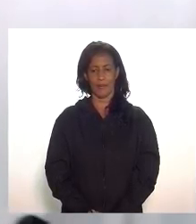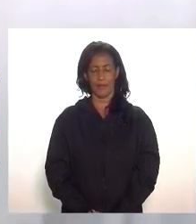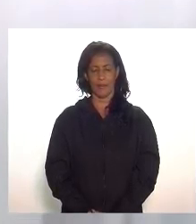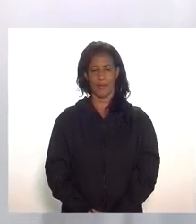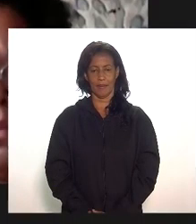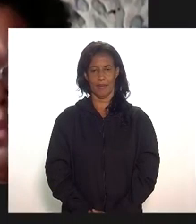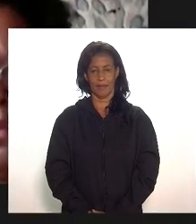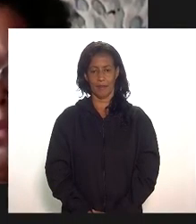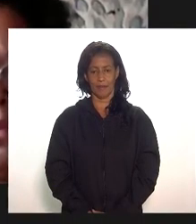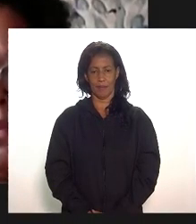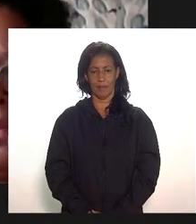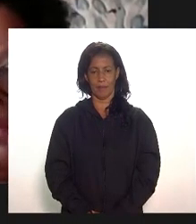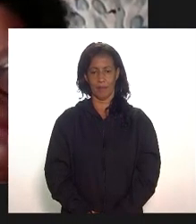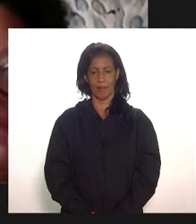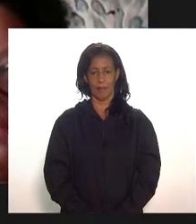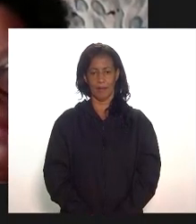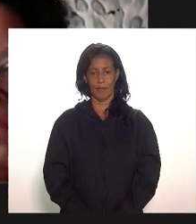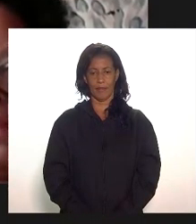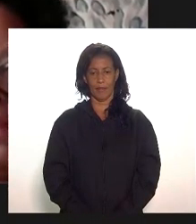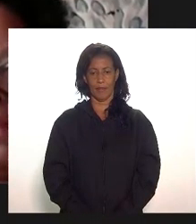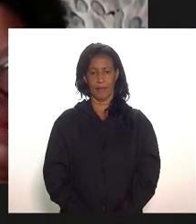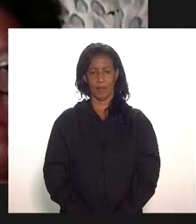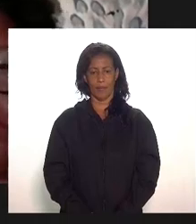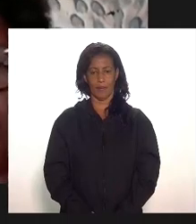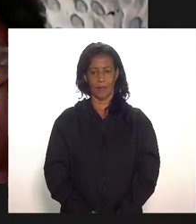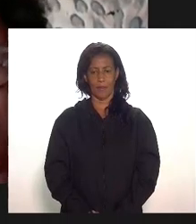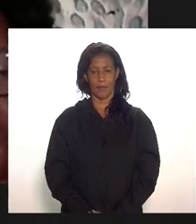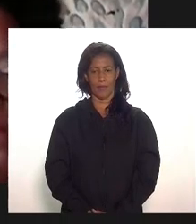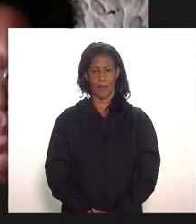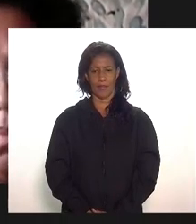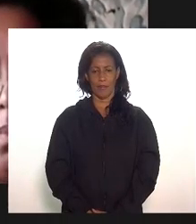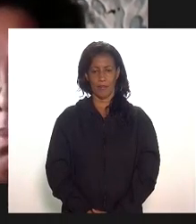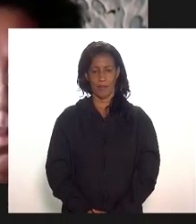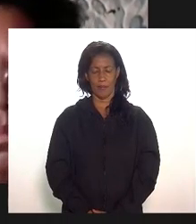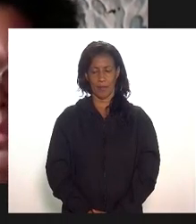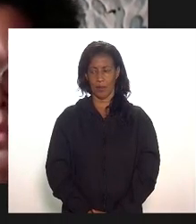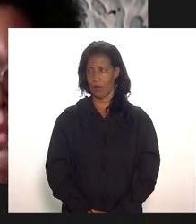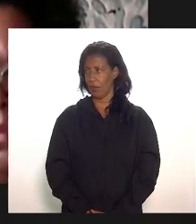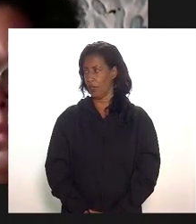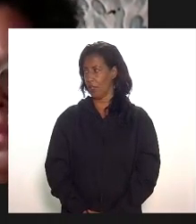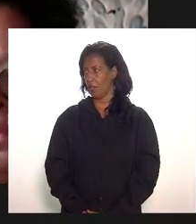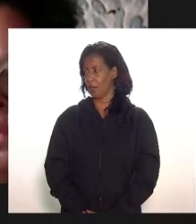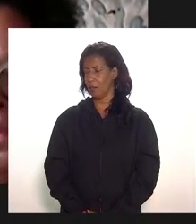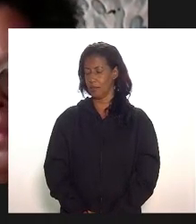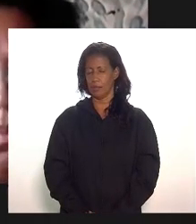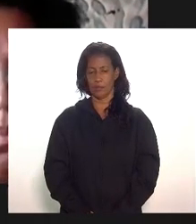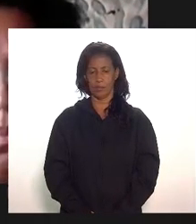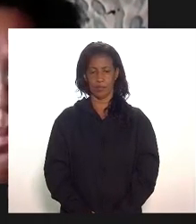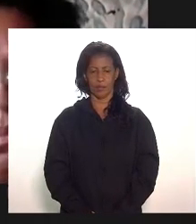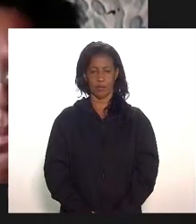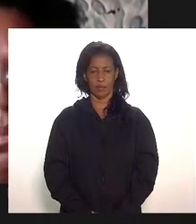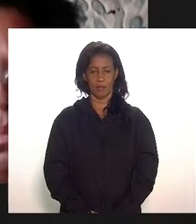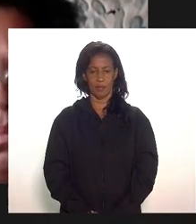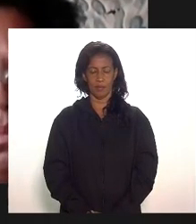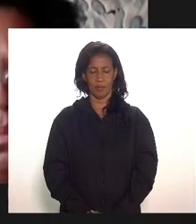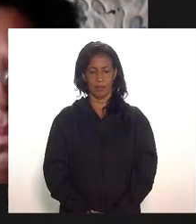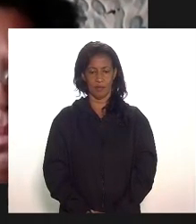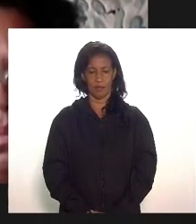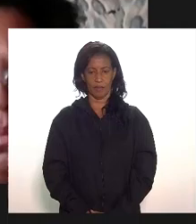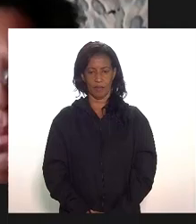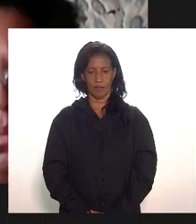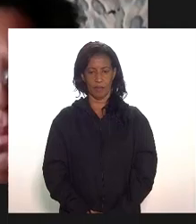concentrar minha fala aqui somente no... Está me ouvindo, presidente? Estou sim. Já está